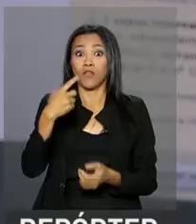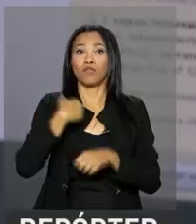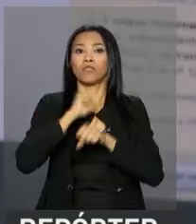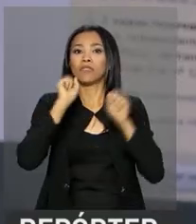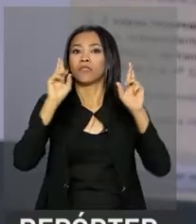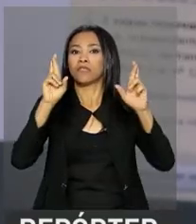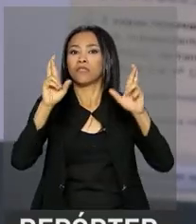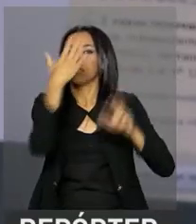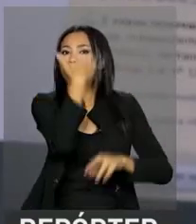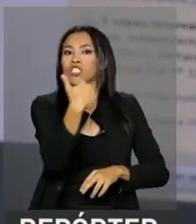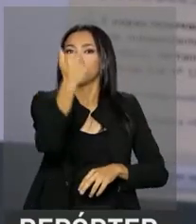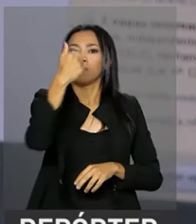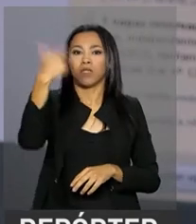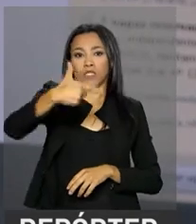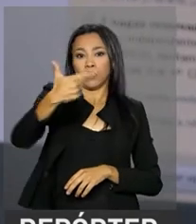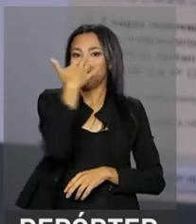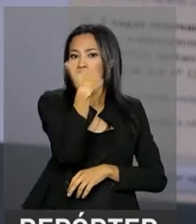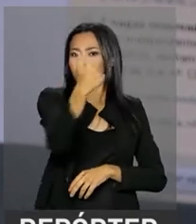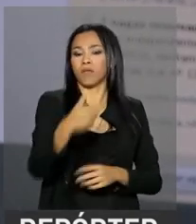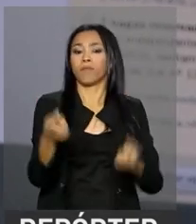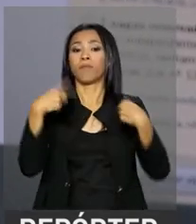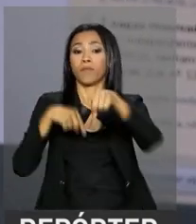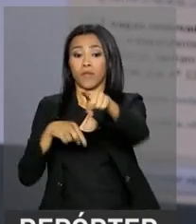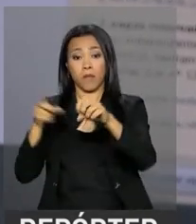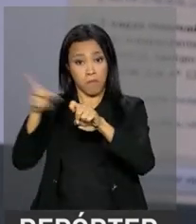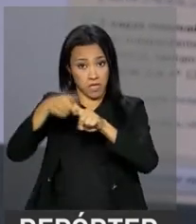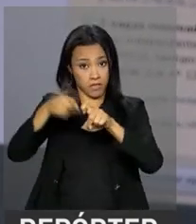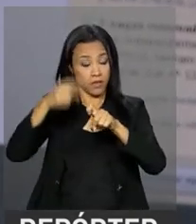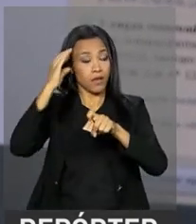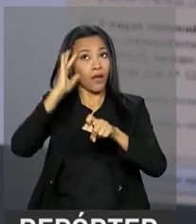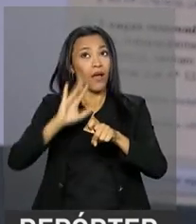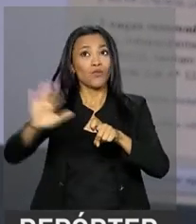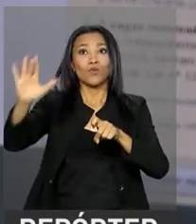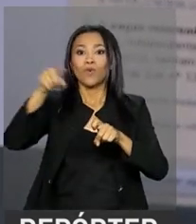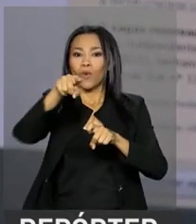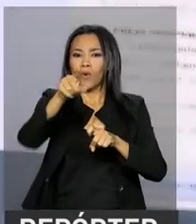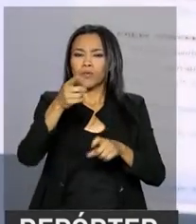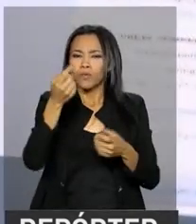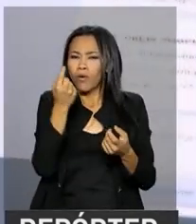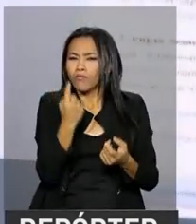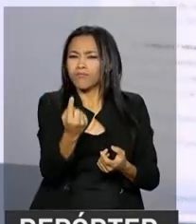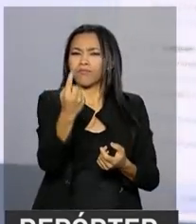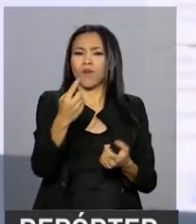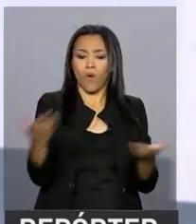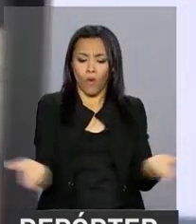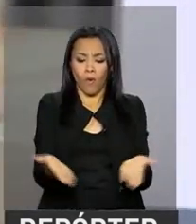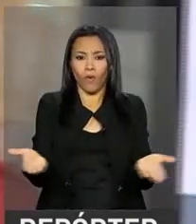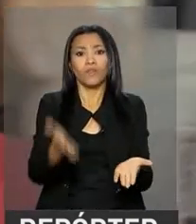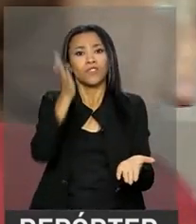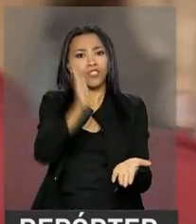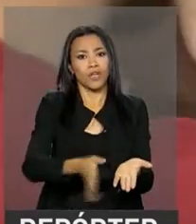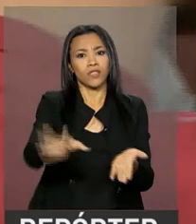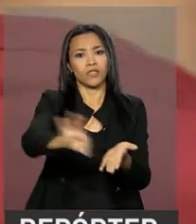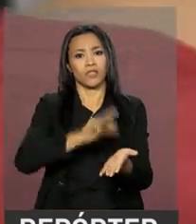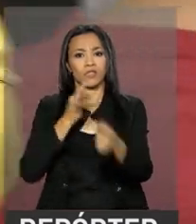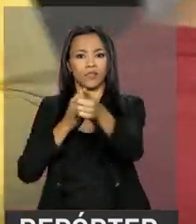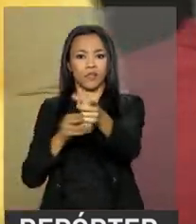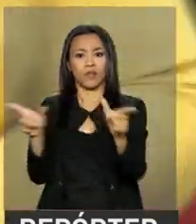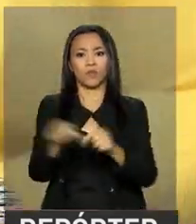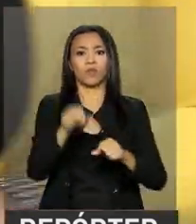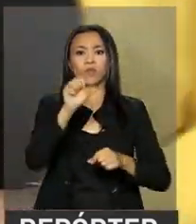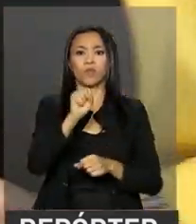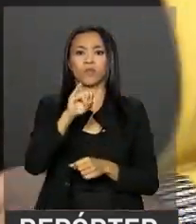chamada. A medicina, que é o grande desejo do Lucas, pode estar apenas um clique. É que hoje ele fez a inscrição do SISU,